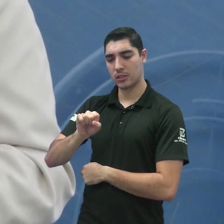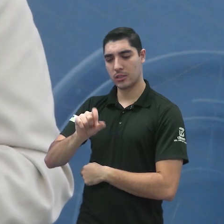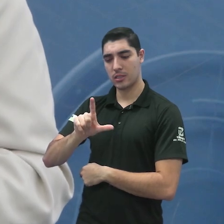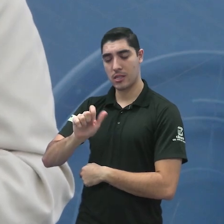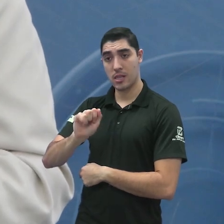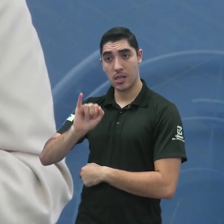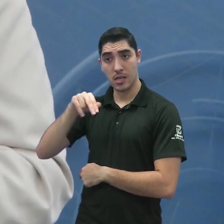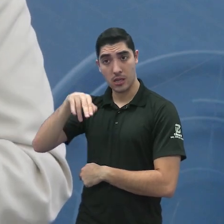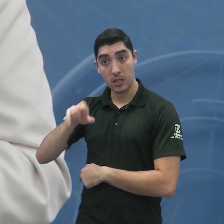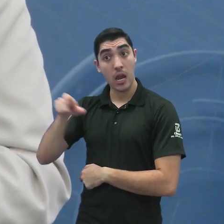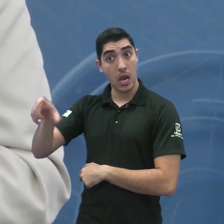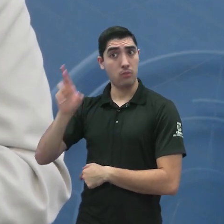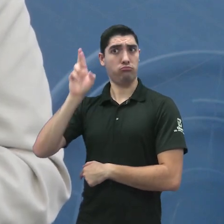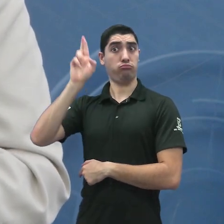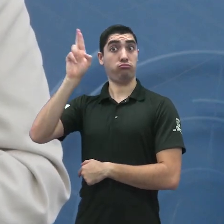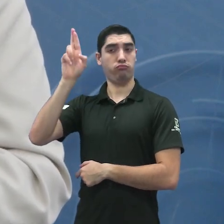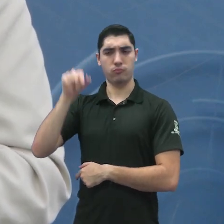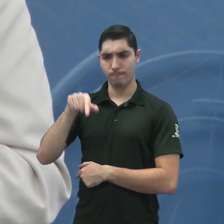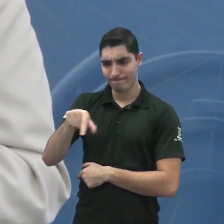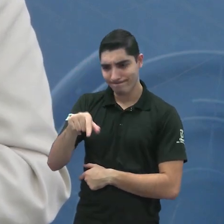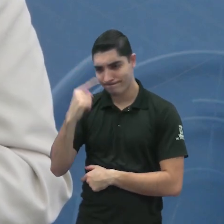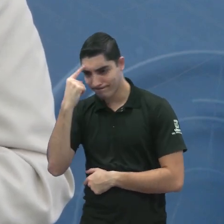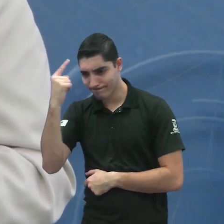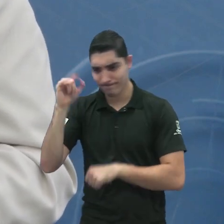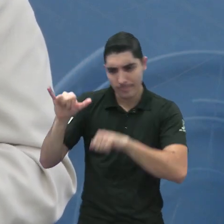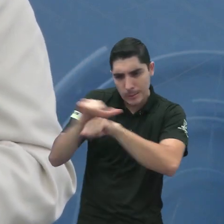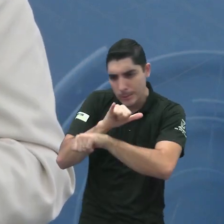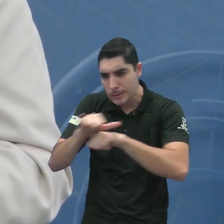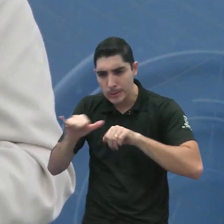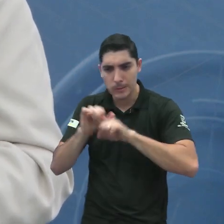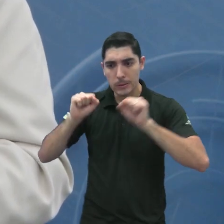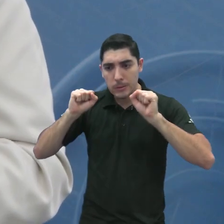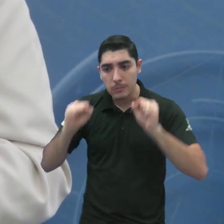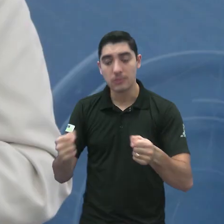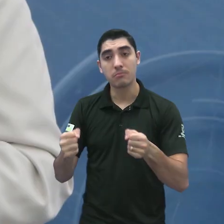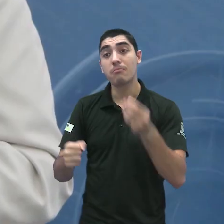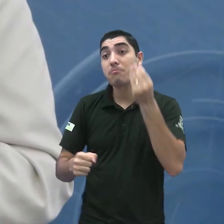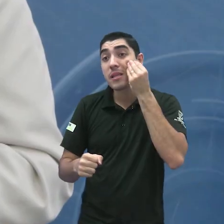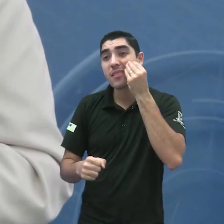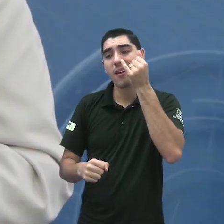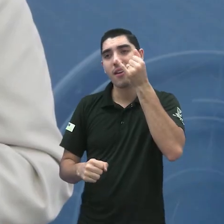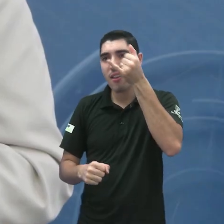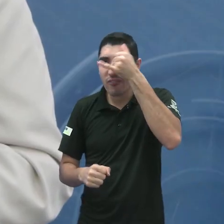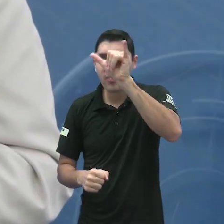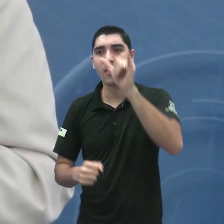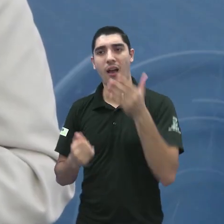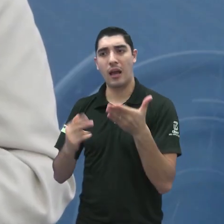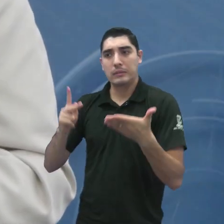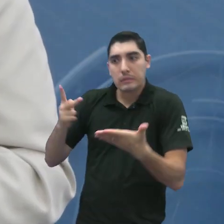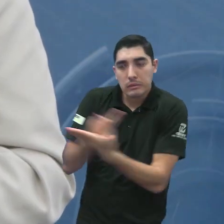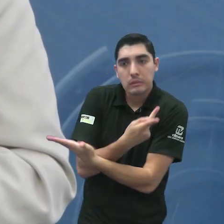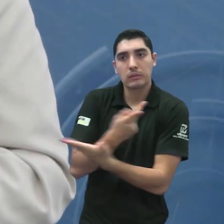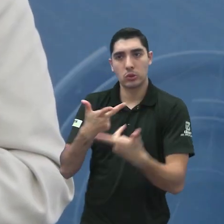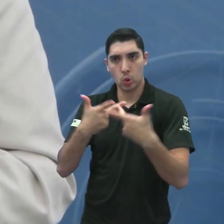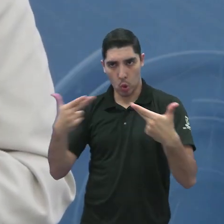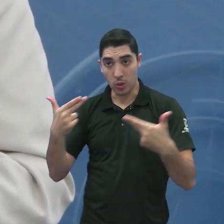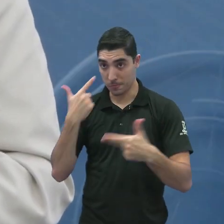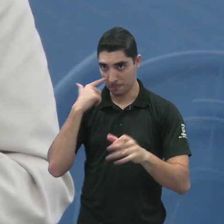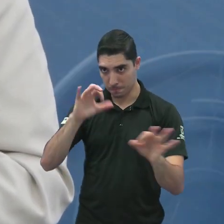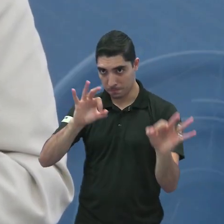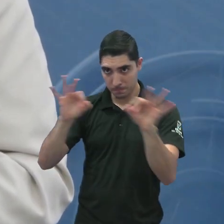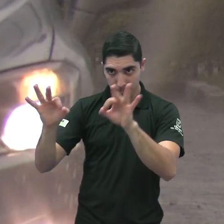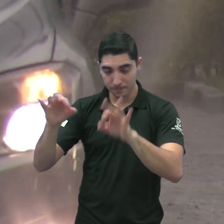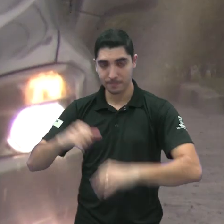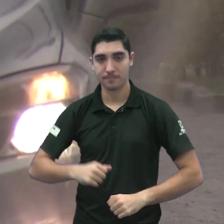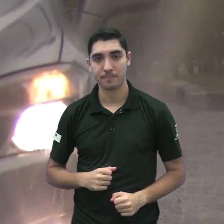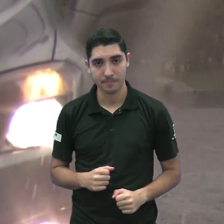linha de frente da busca, né, por soluções que ajudam a evitar acidentes e salvar vidas. Vamos acompanhar a